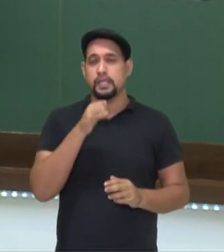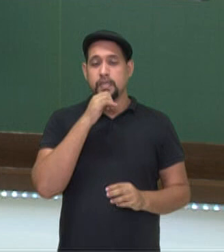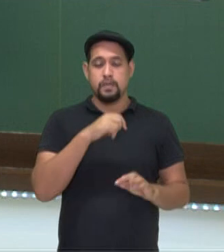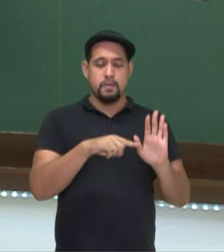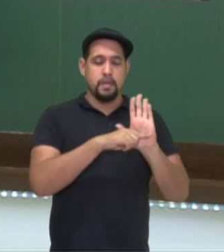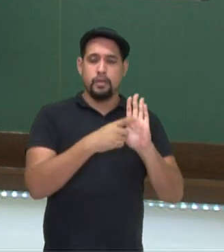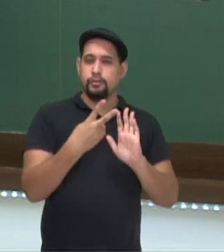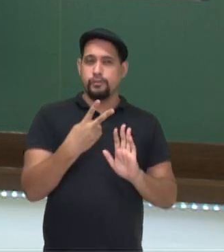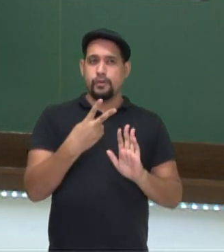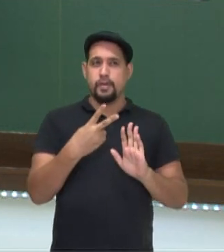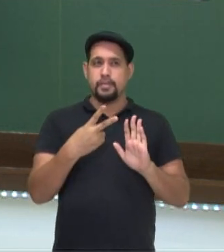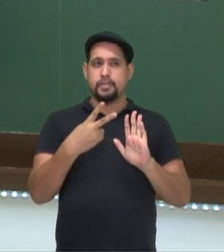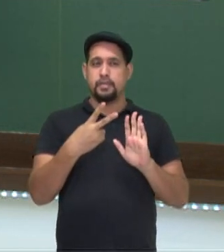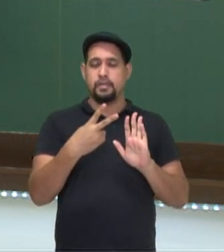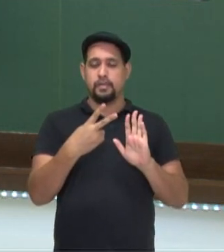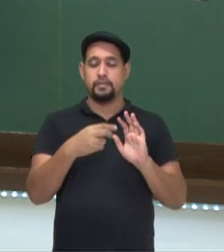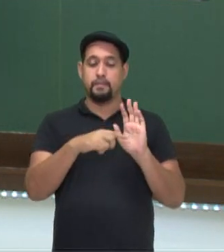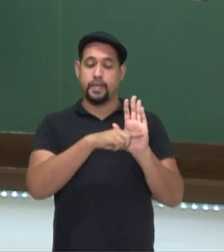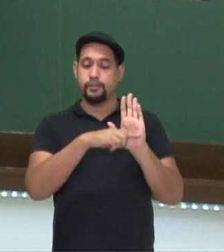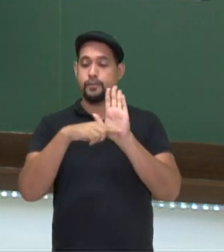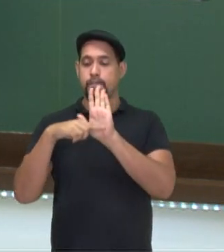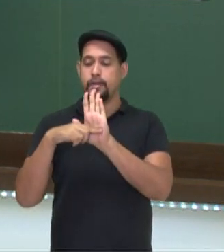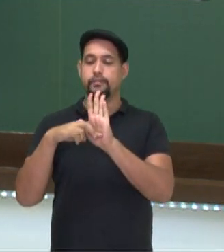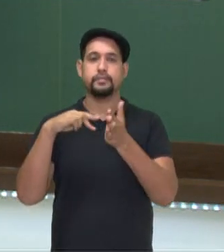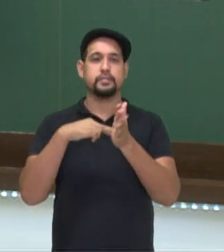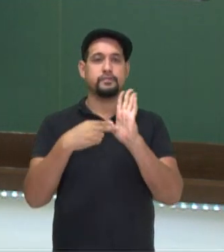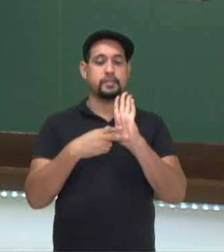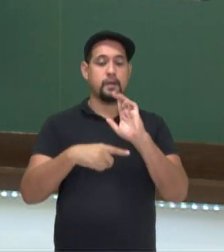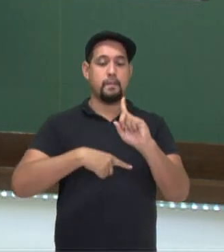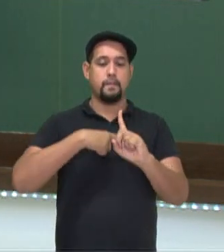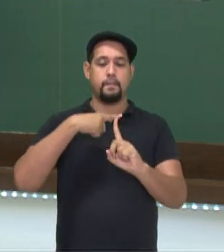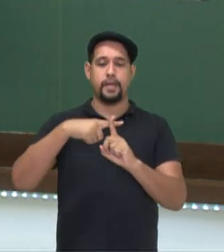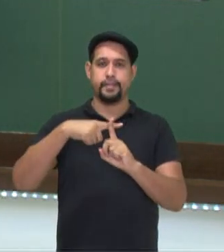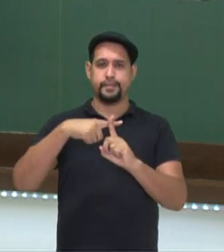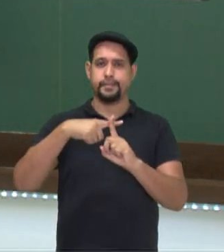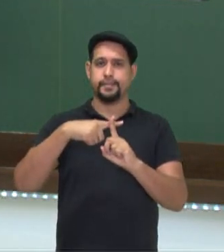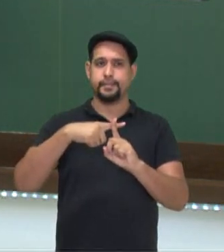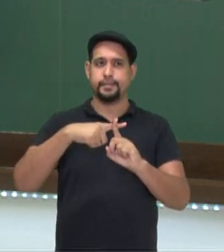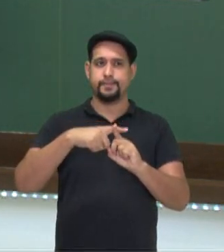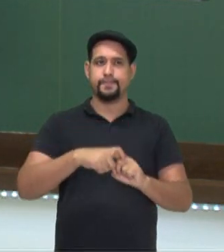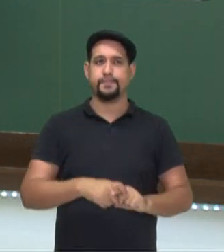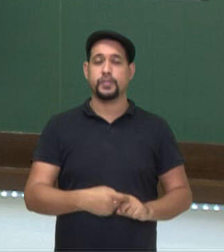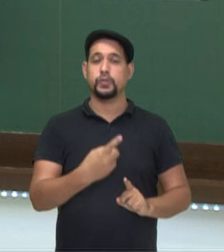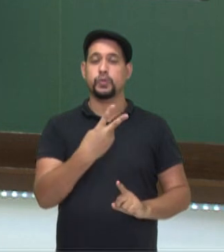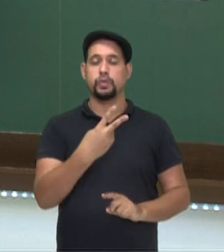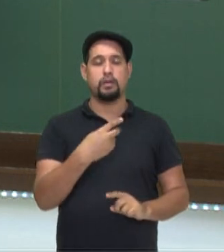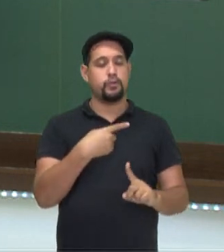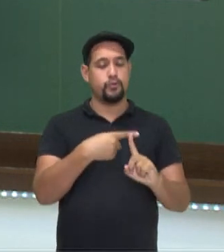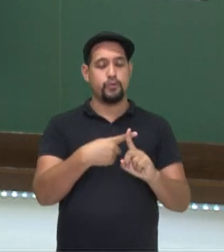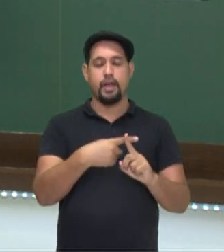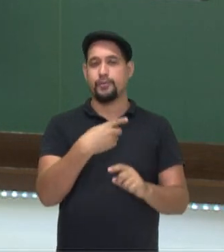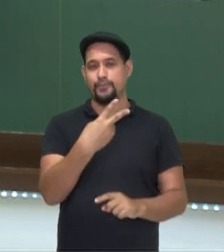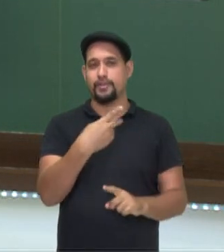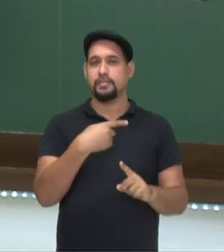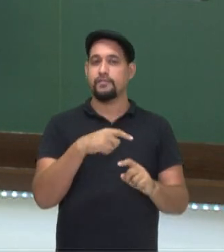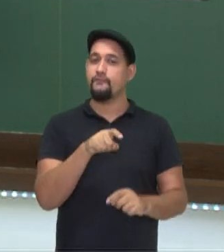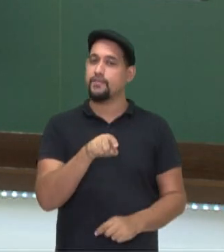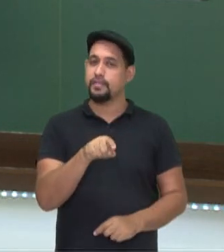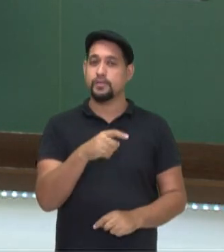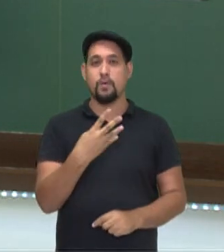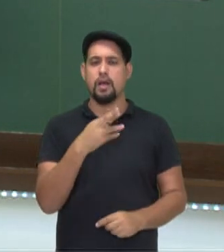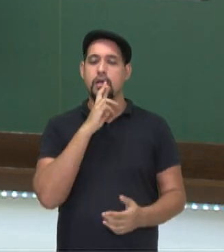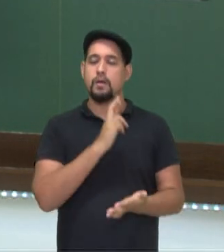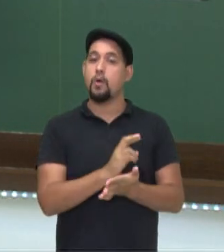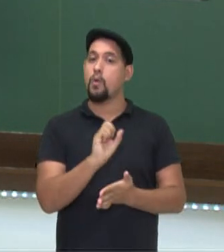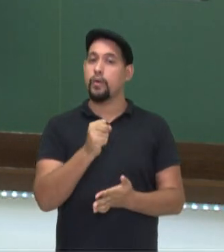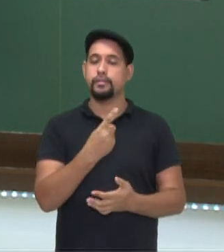2 com este menos do 4, menos com menos é mais. E 2 vezes 4 é 8. E